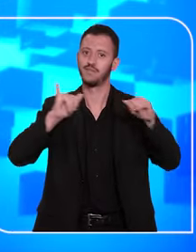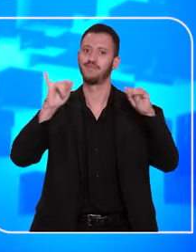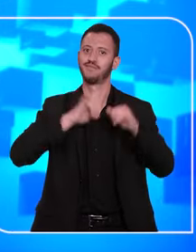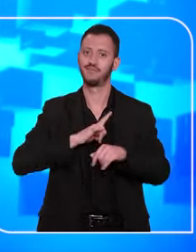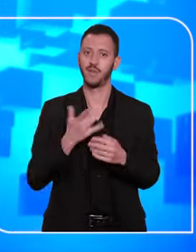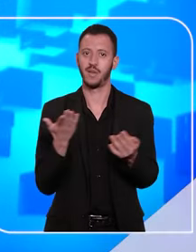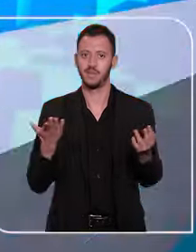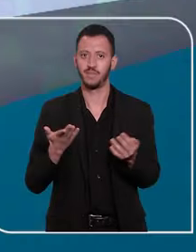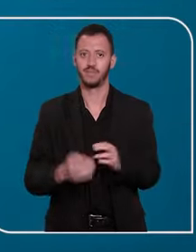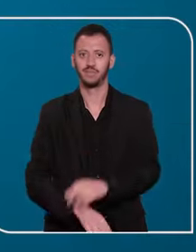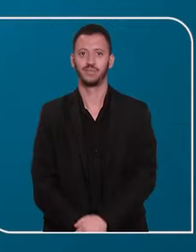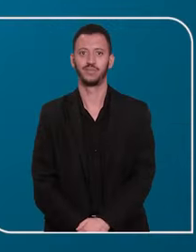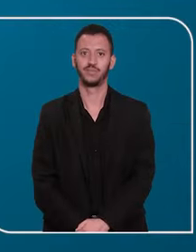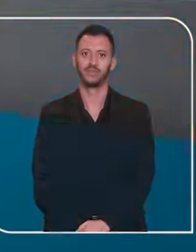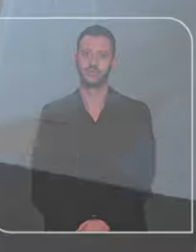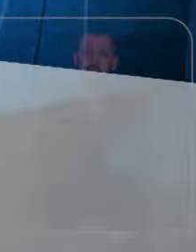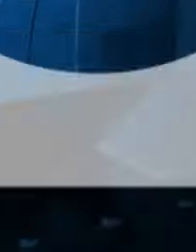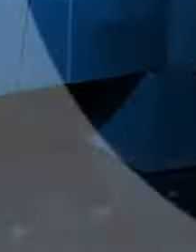no